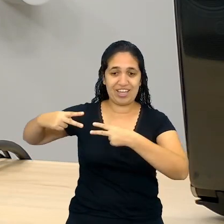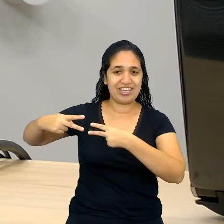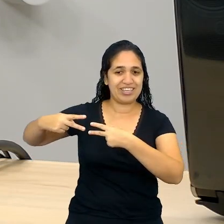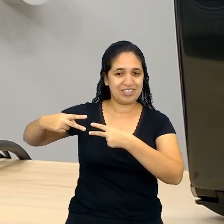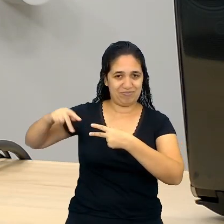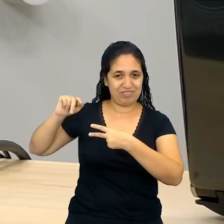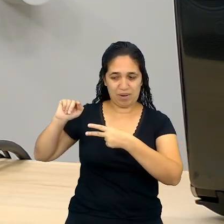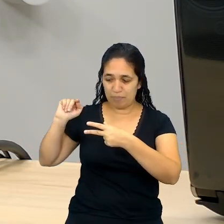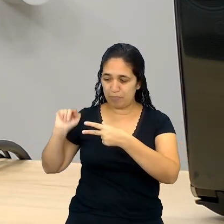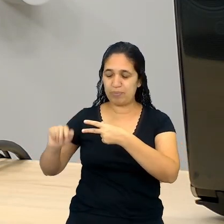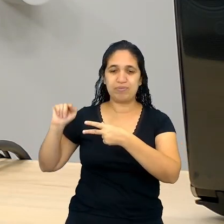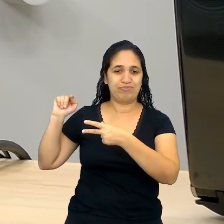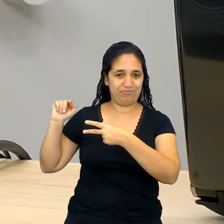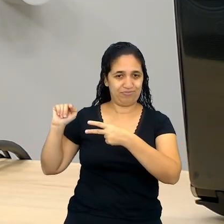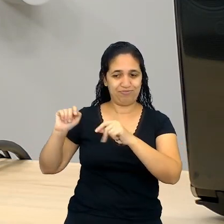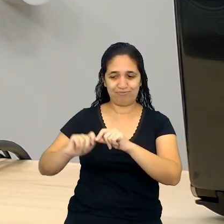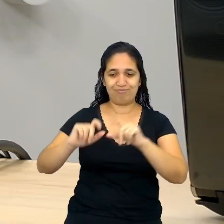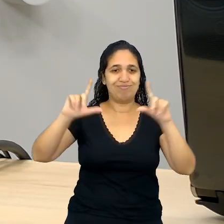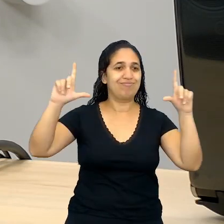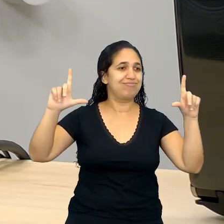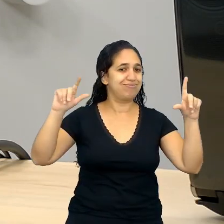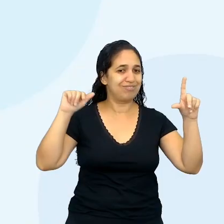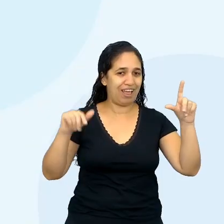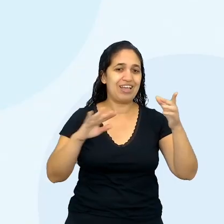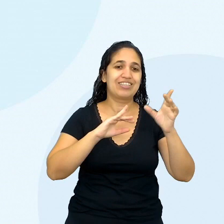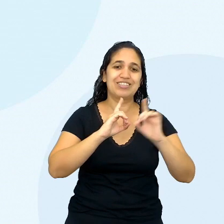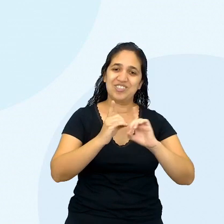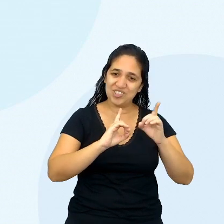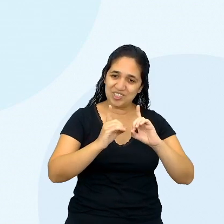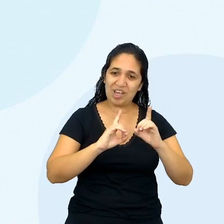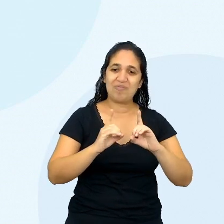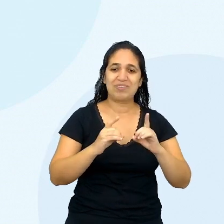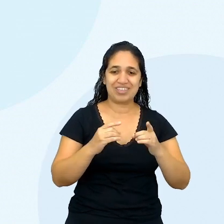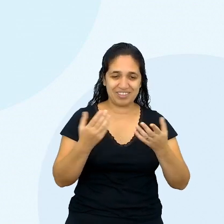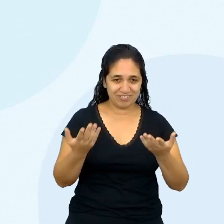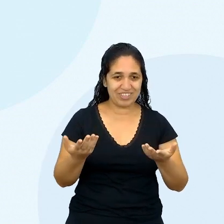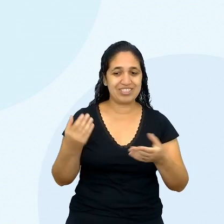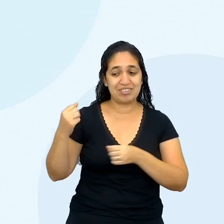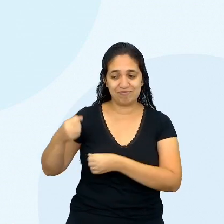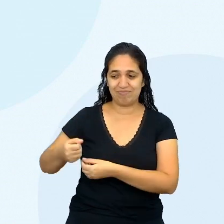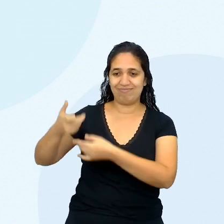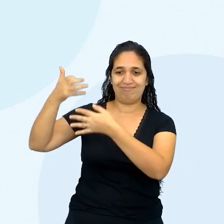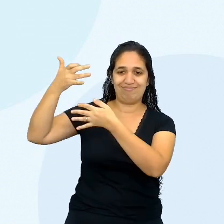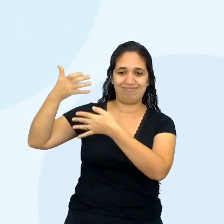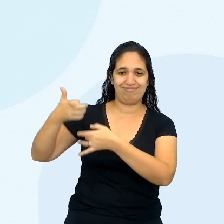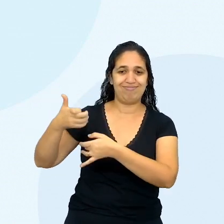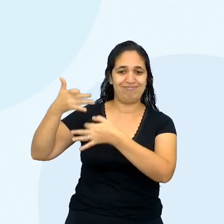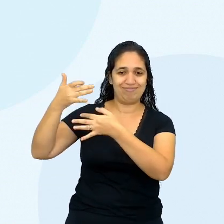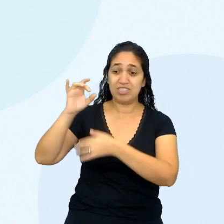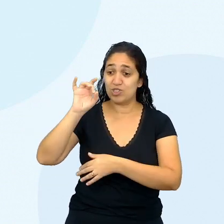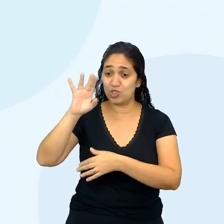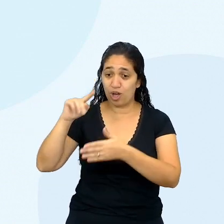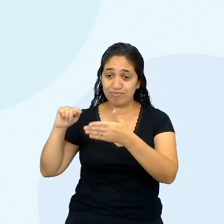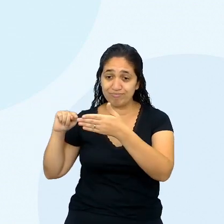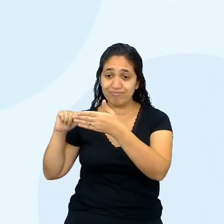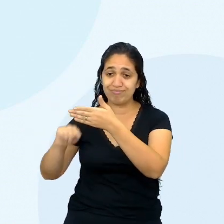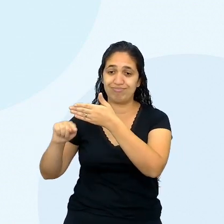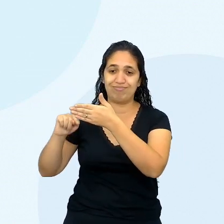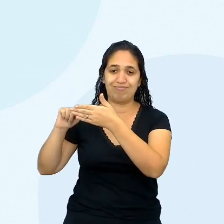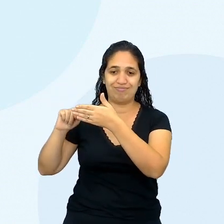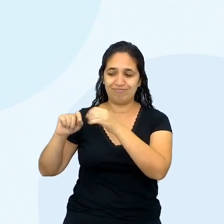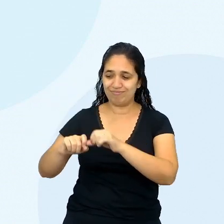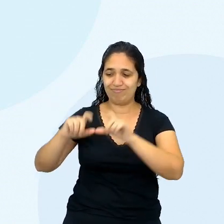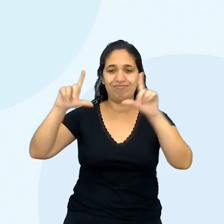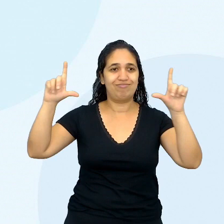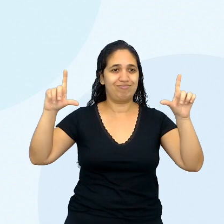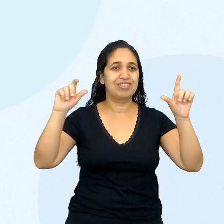o link também aí dessa dinâmica, né, também vai ser enviado via chat para vocês, é só clicar e também daria para responder